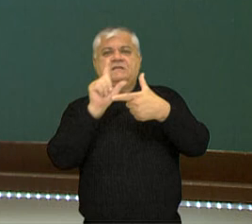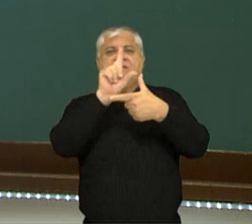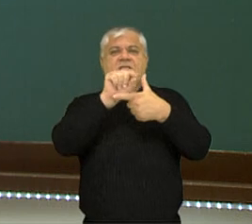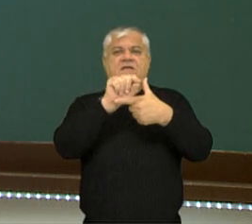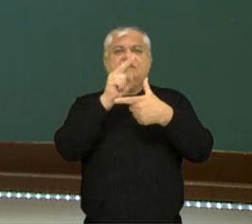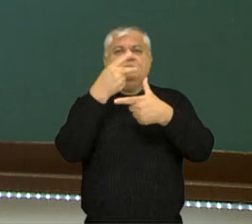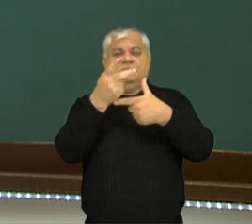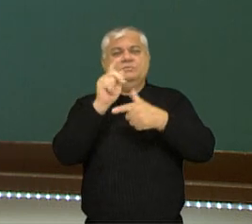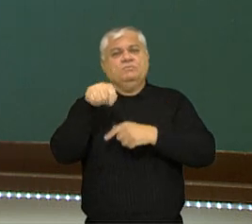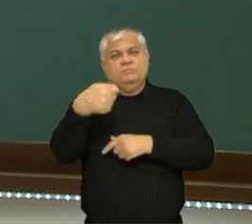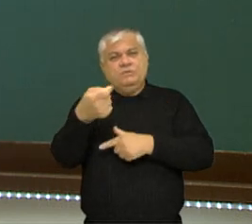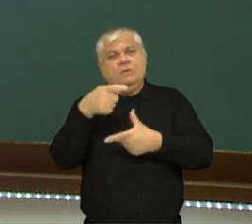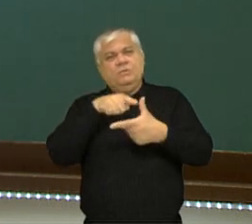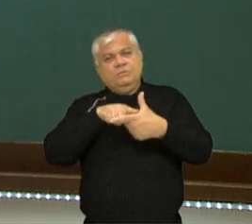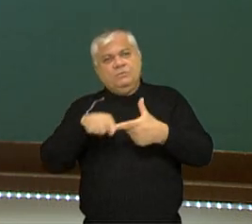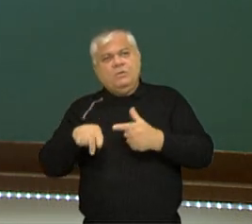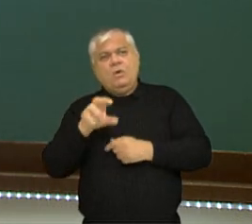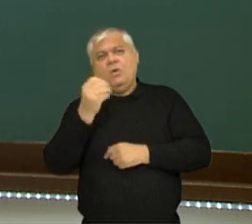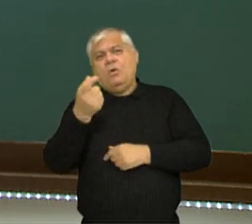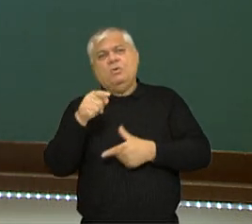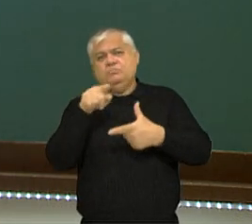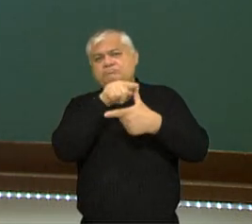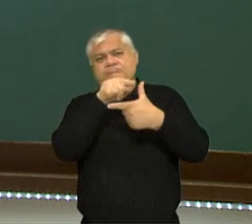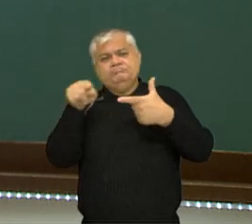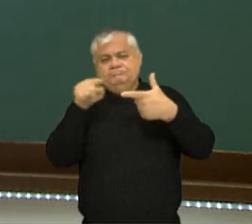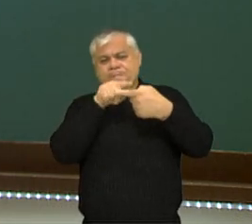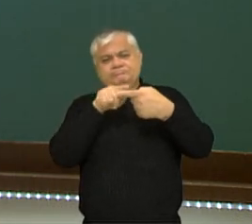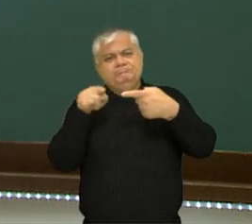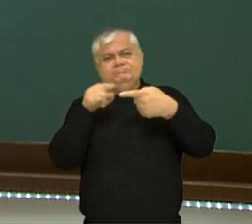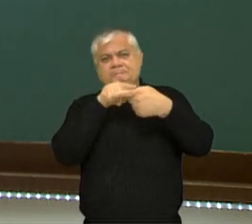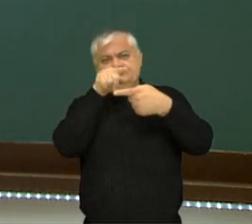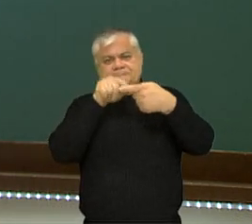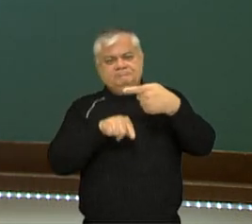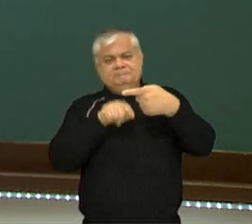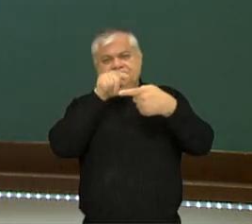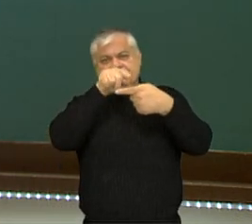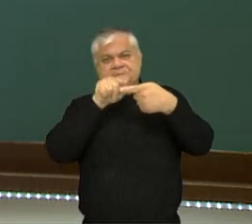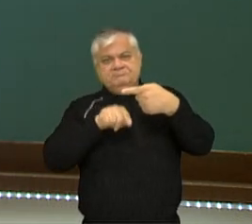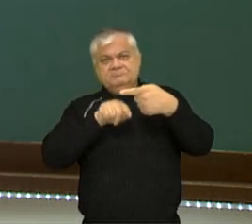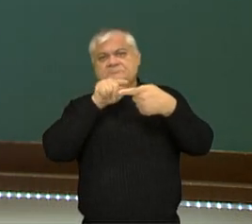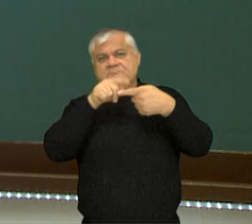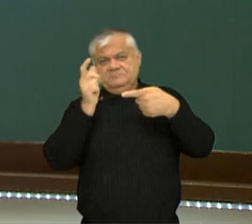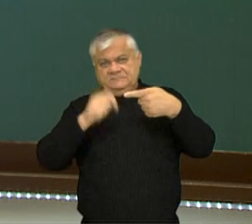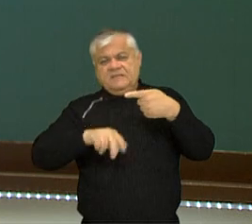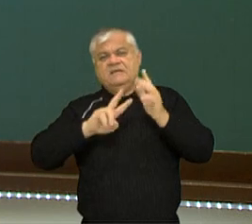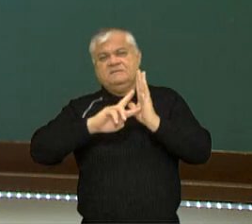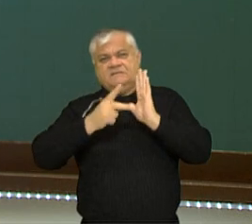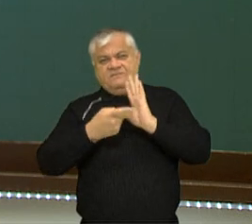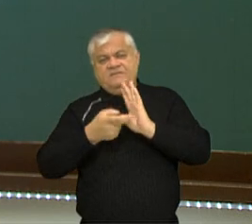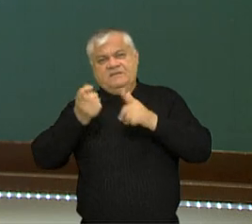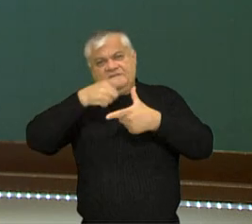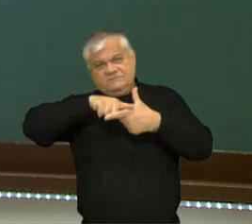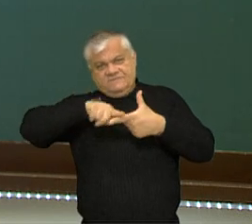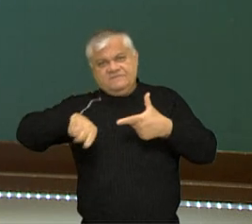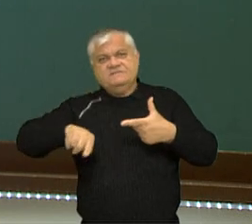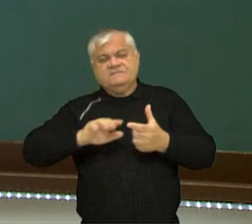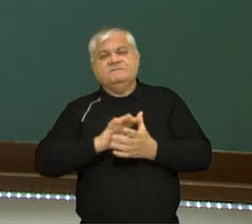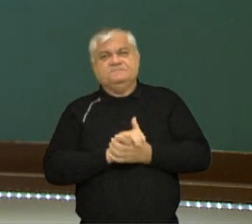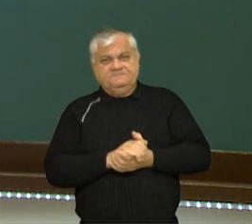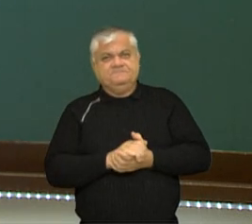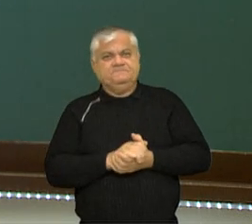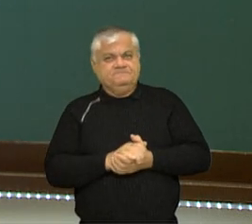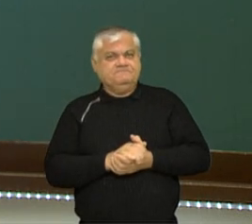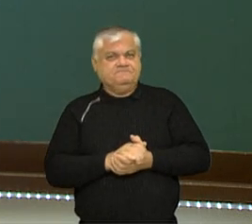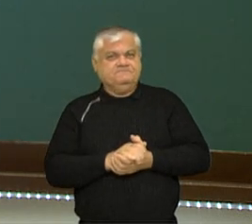divisão, ou também com esse tracinho da fração. O traço da fração também representa